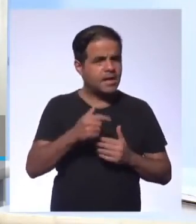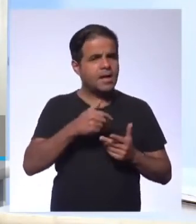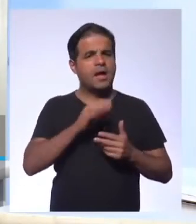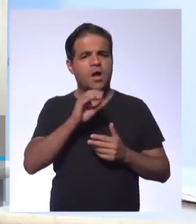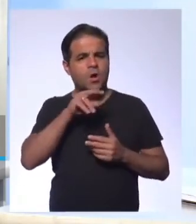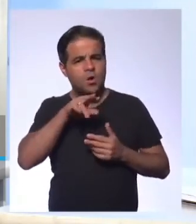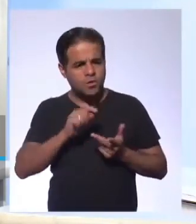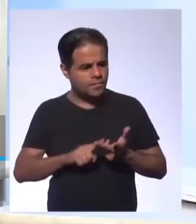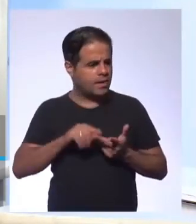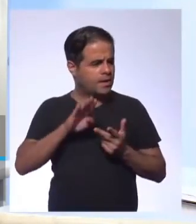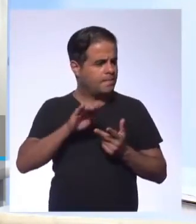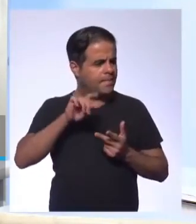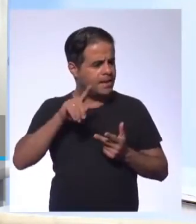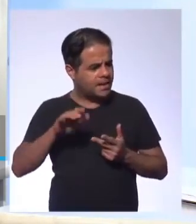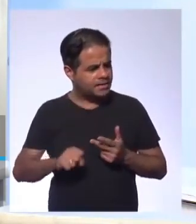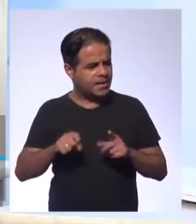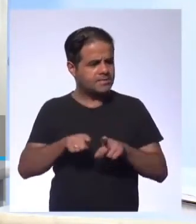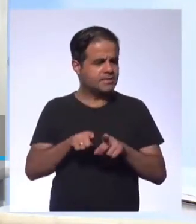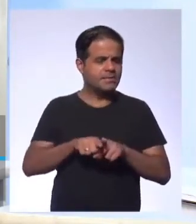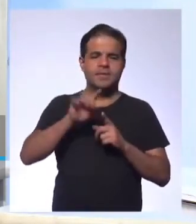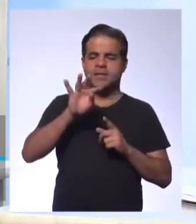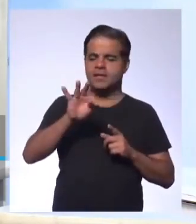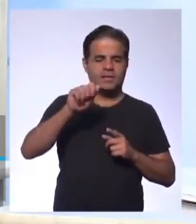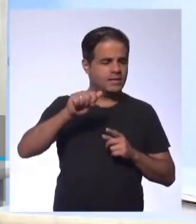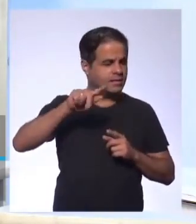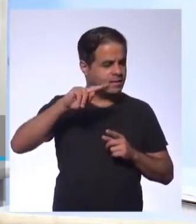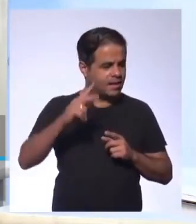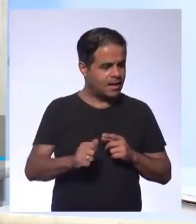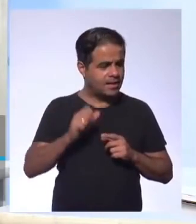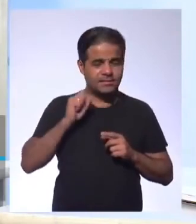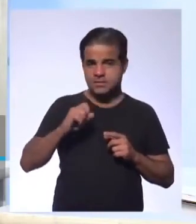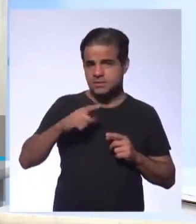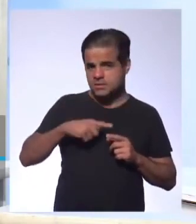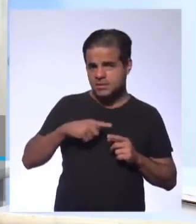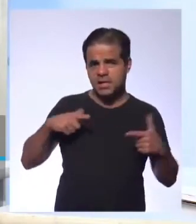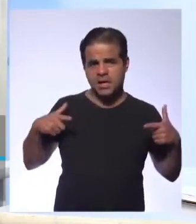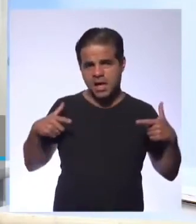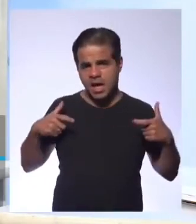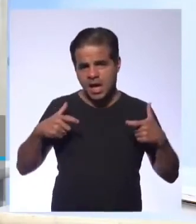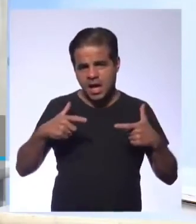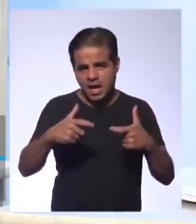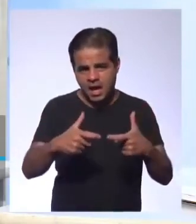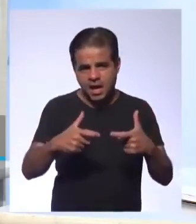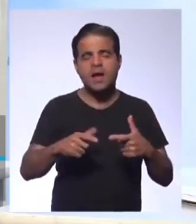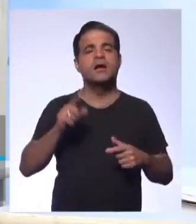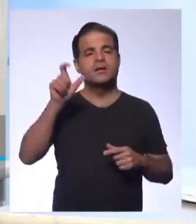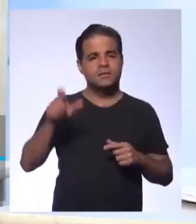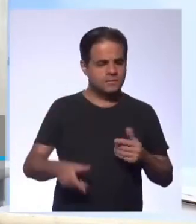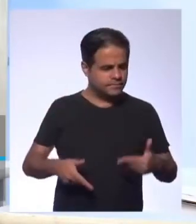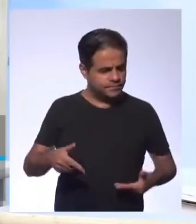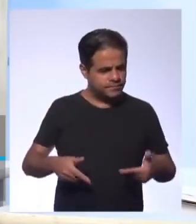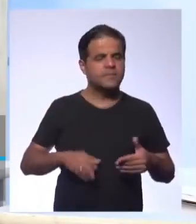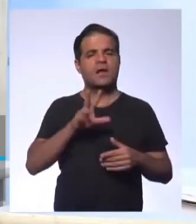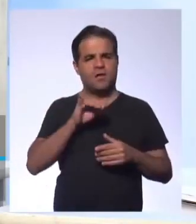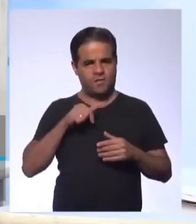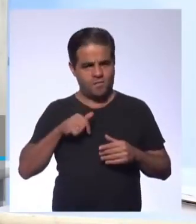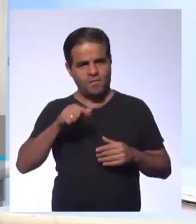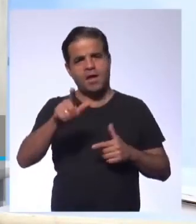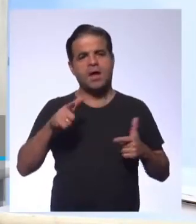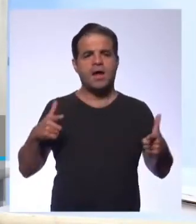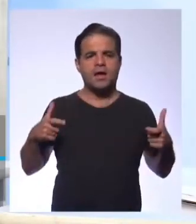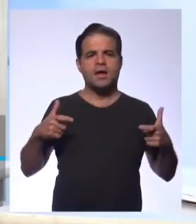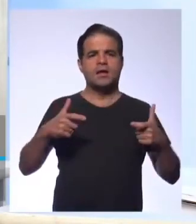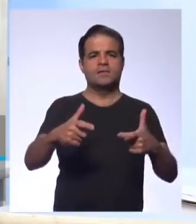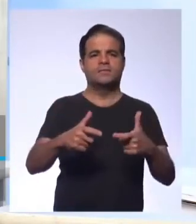corvéia, banalidades e a talha. E ainda por cima, se tiver alguma guerra, esses servos é que vão para a guerra. Acho que a